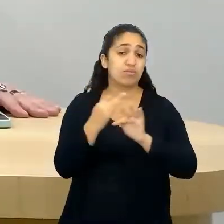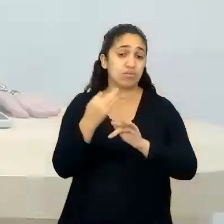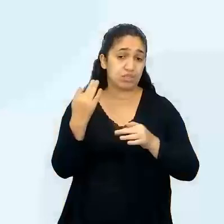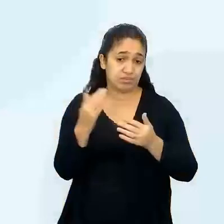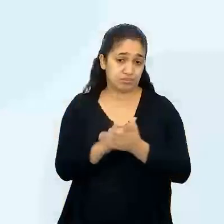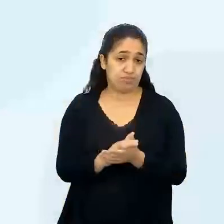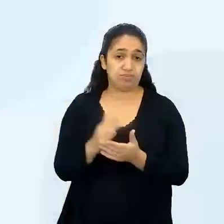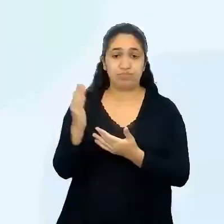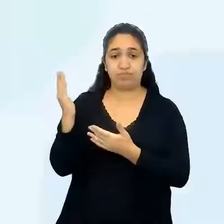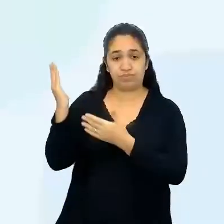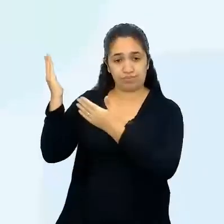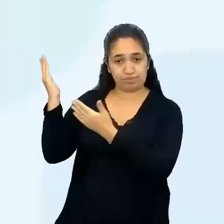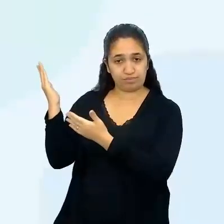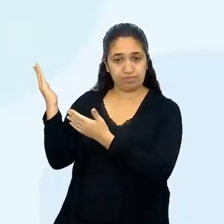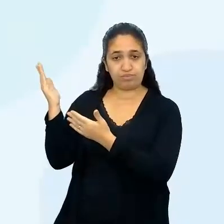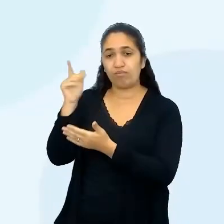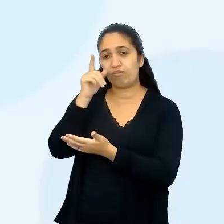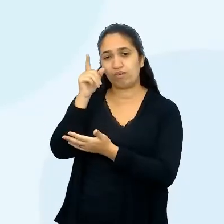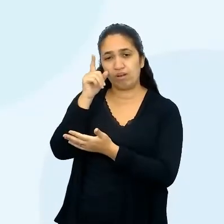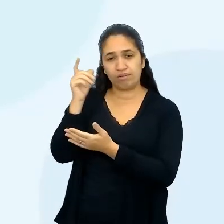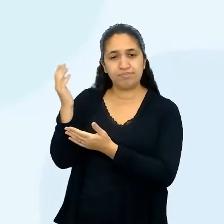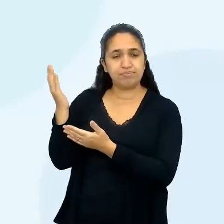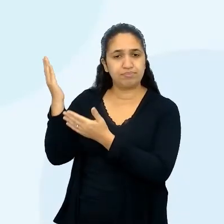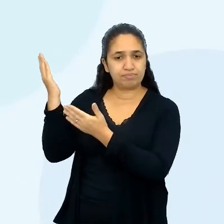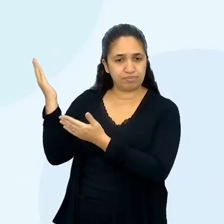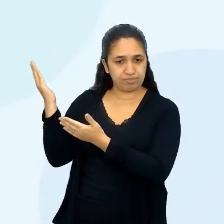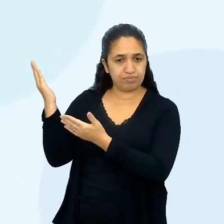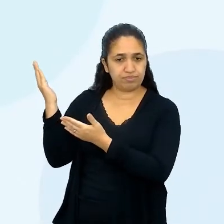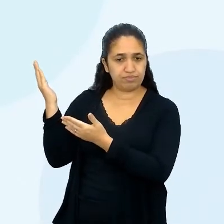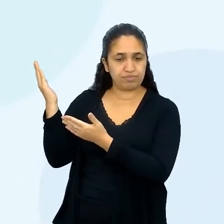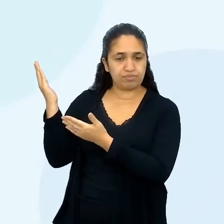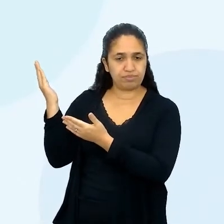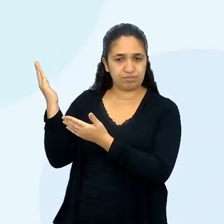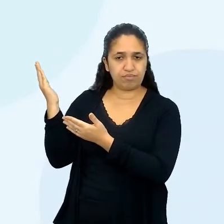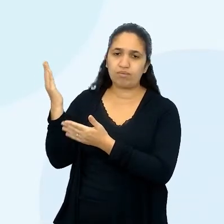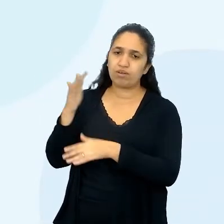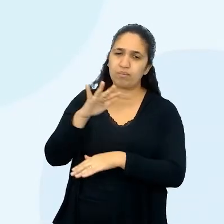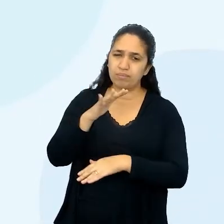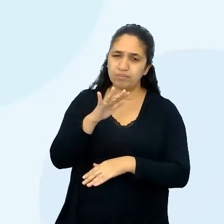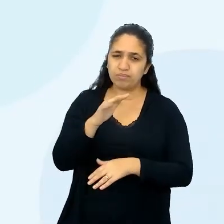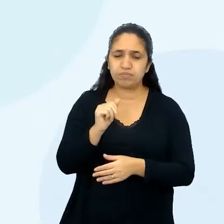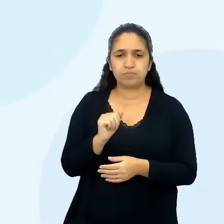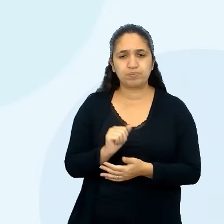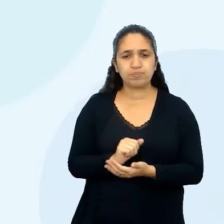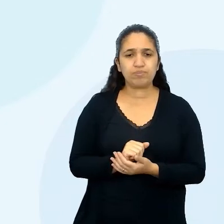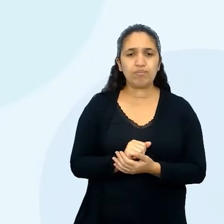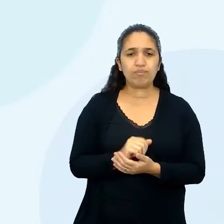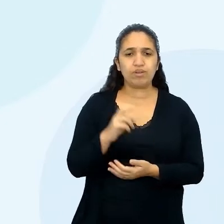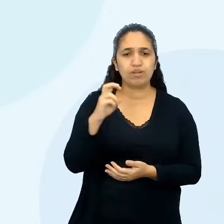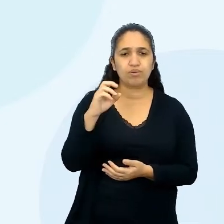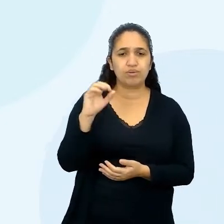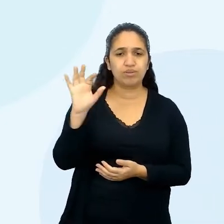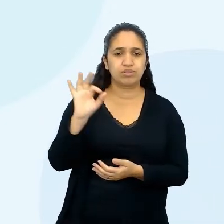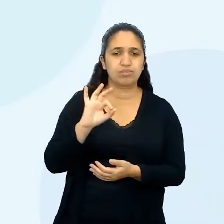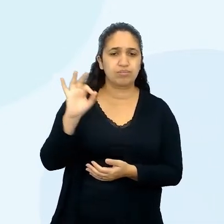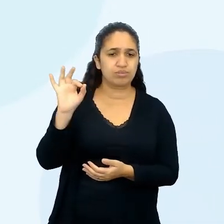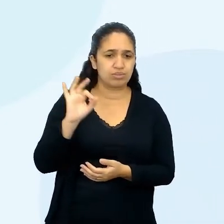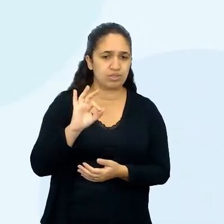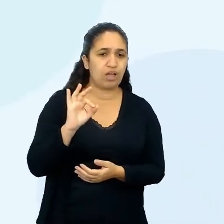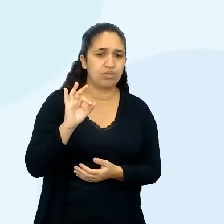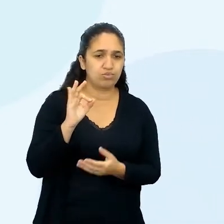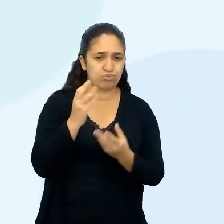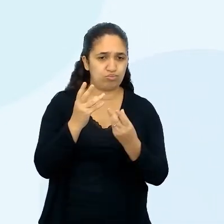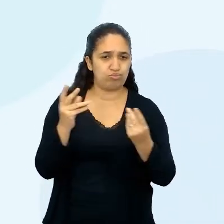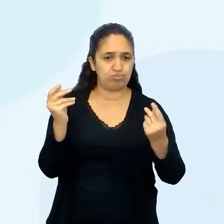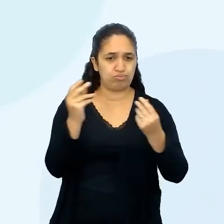Então olha, interessante essa imagem, né? Porque nós temos lá mais ou menos, né, 50% dos poros